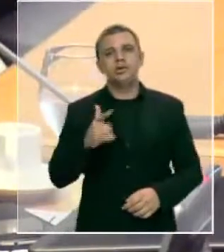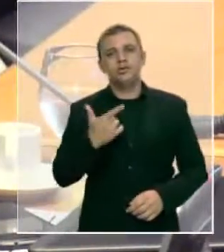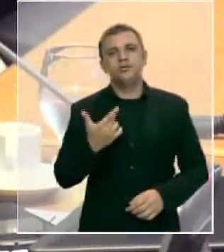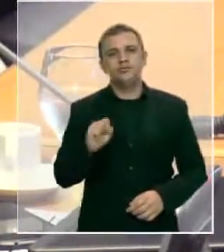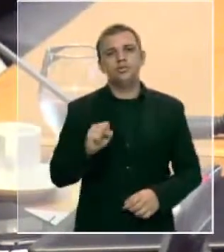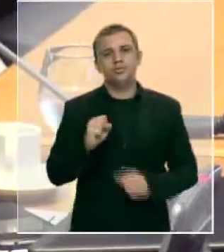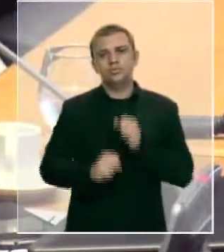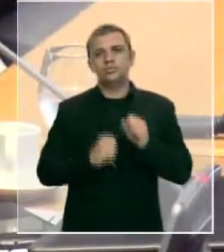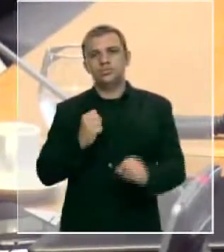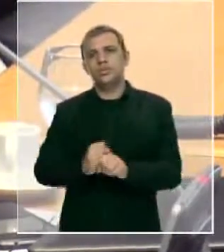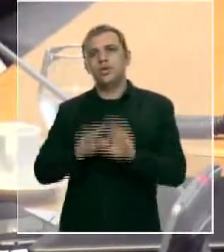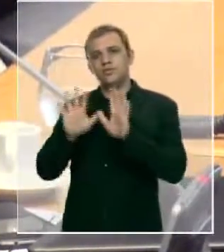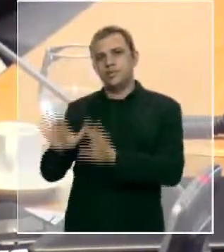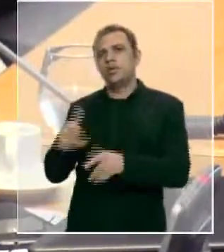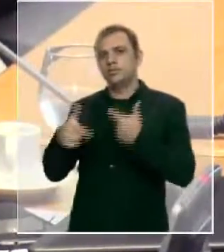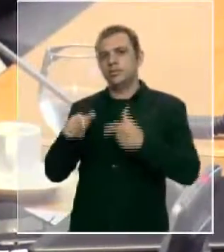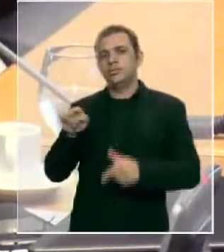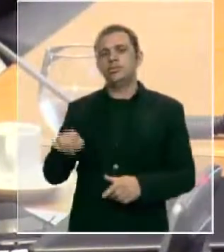lá.